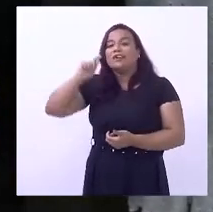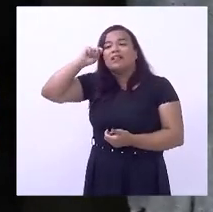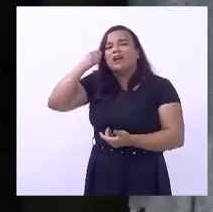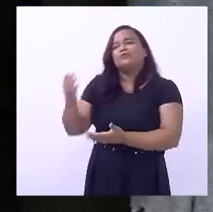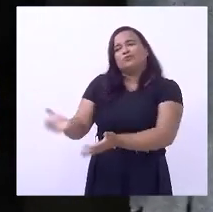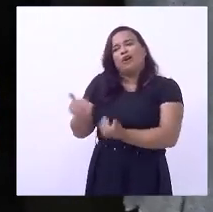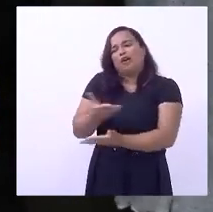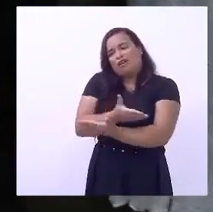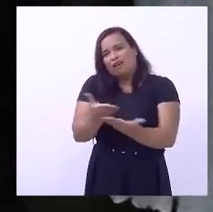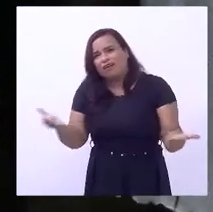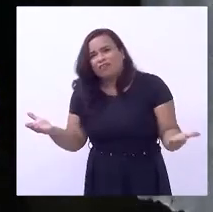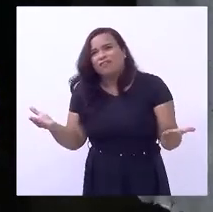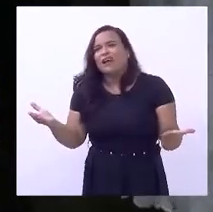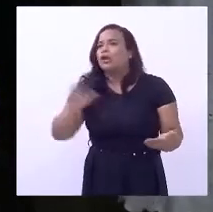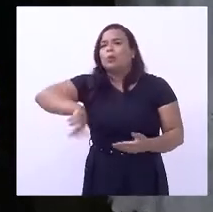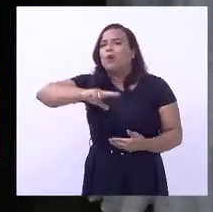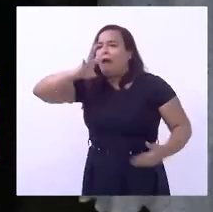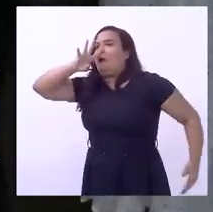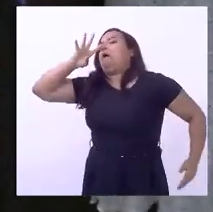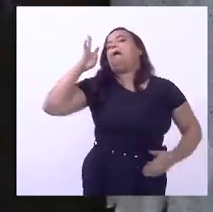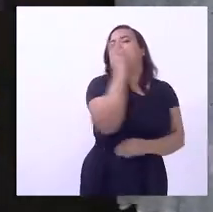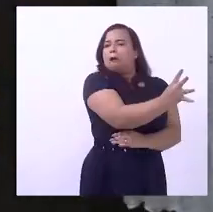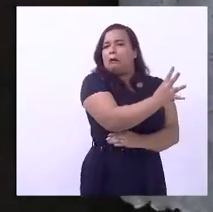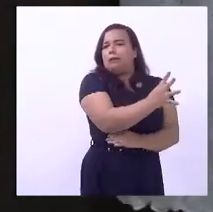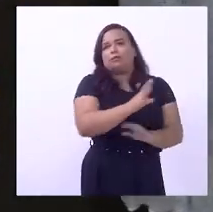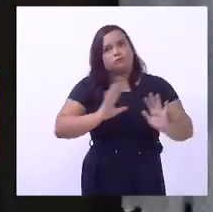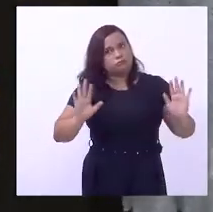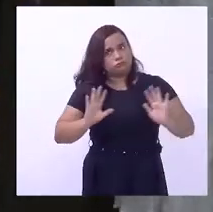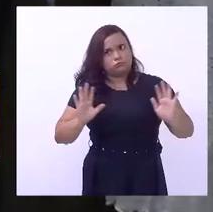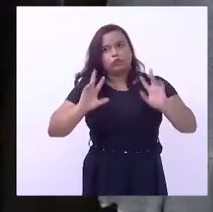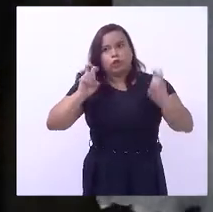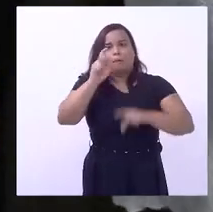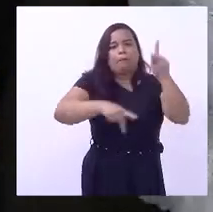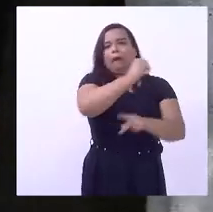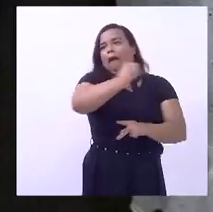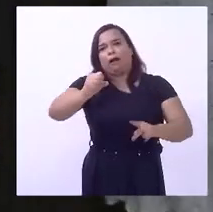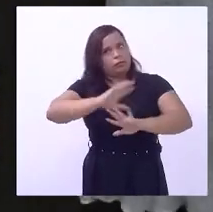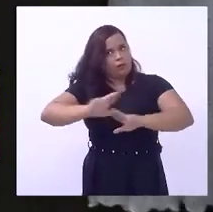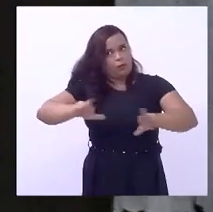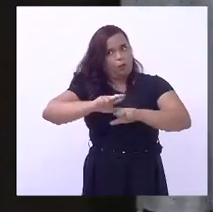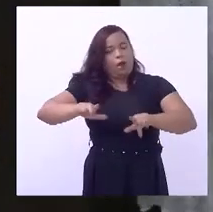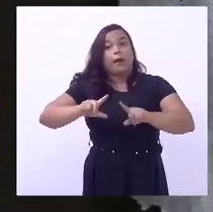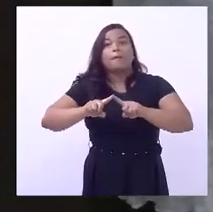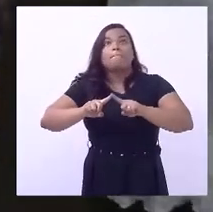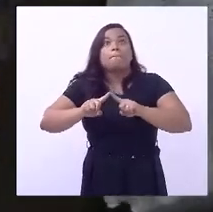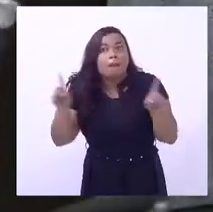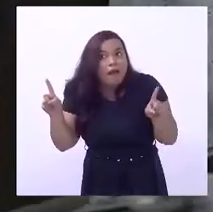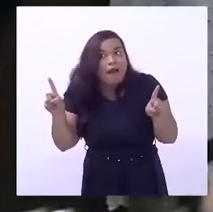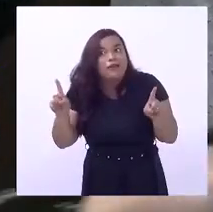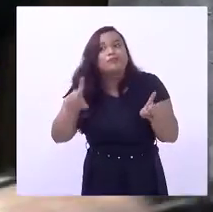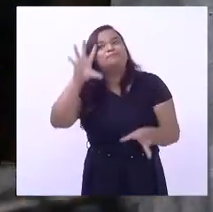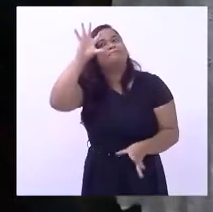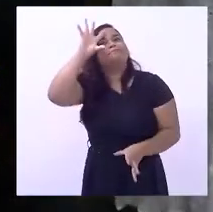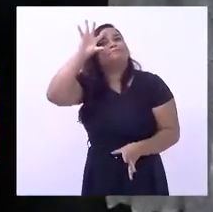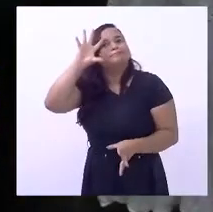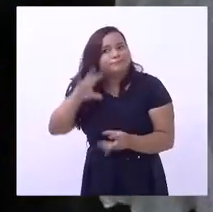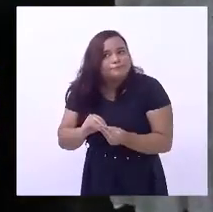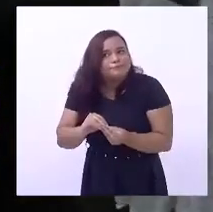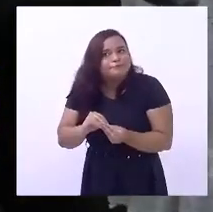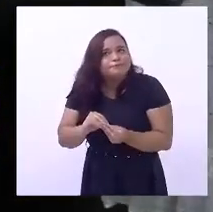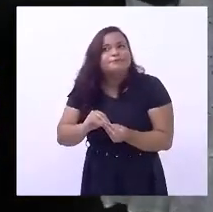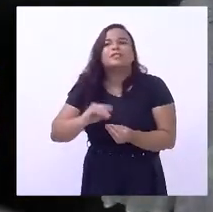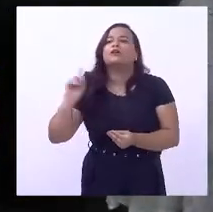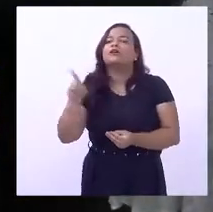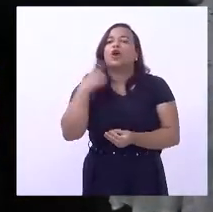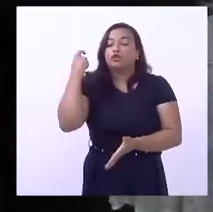estamos acusando o governo de genocídio. Mas é evidente também, senhor presidente, que uma vez que lutar